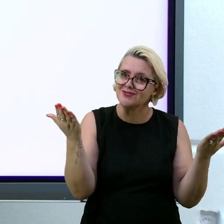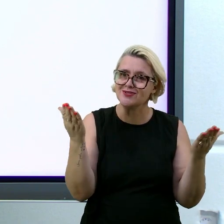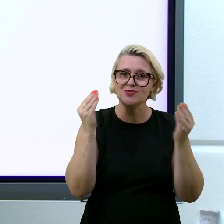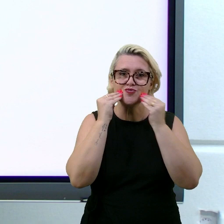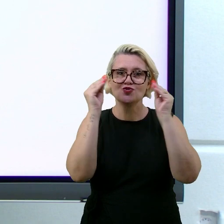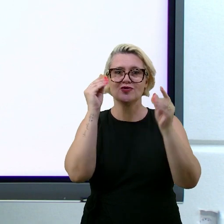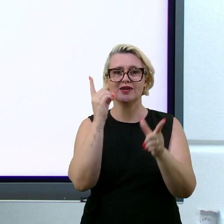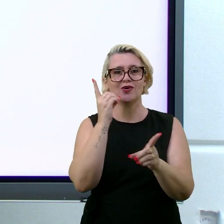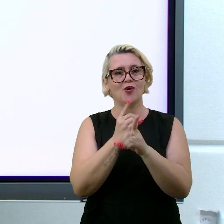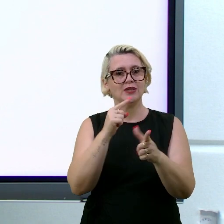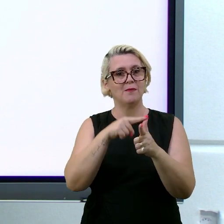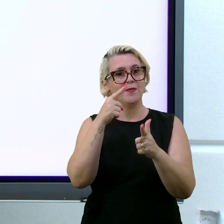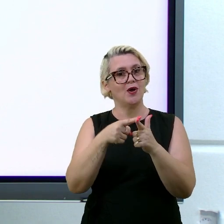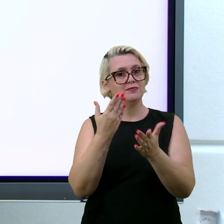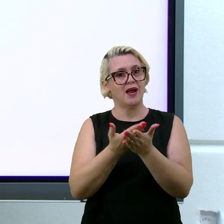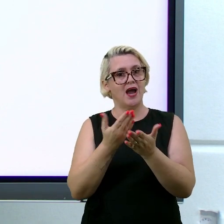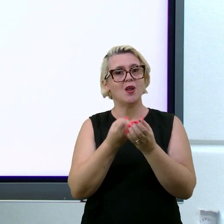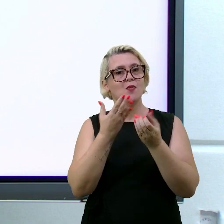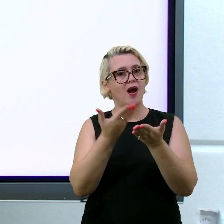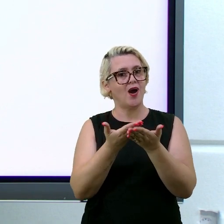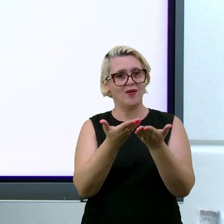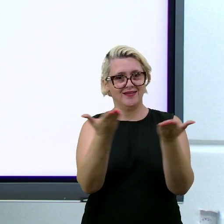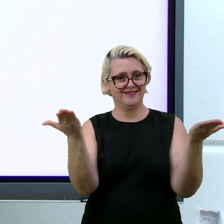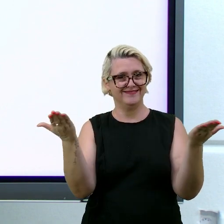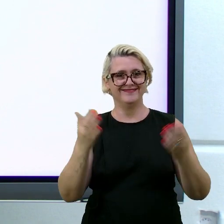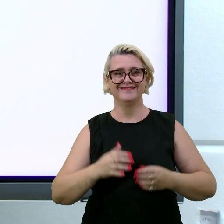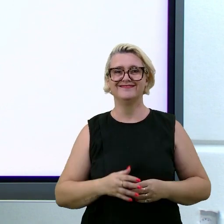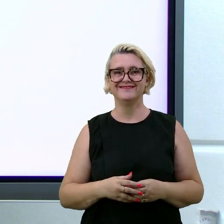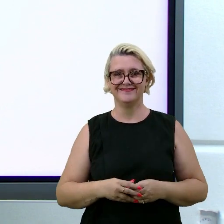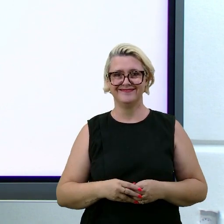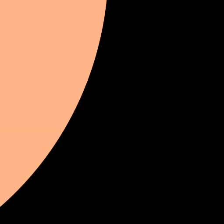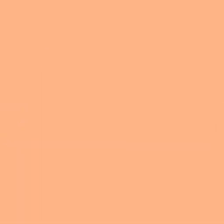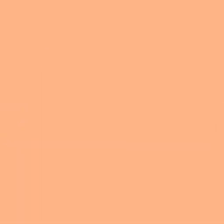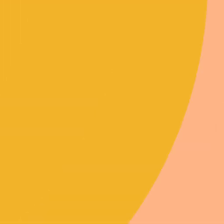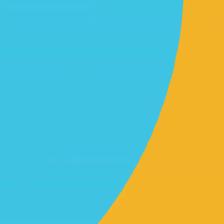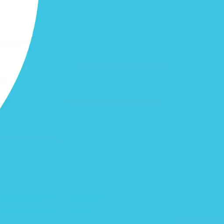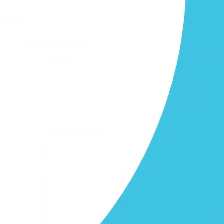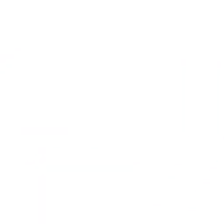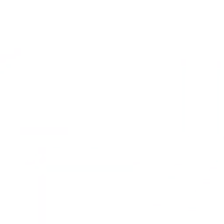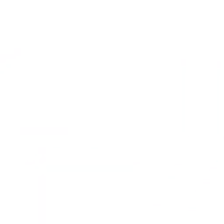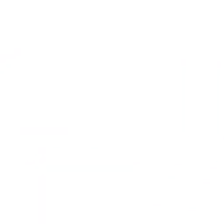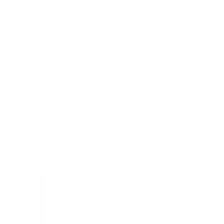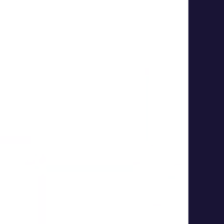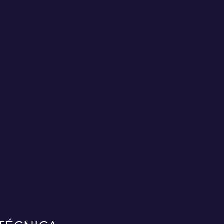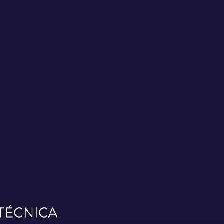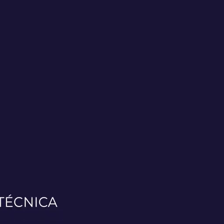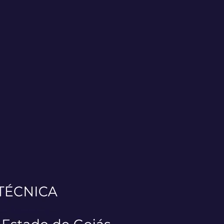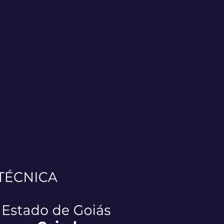até a próxima. Boa aula por aí.